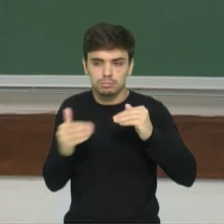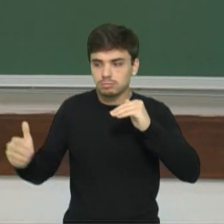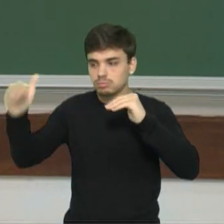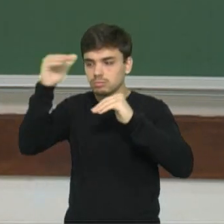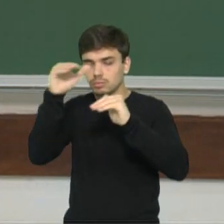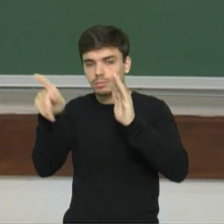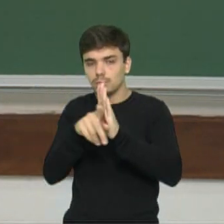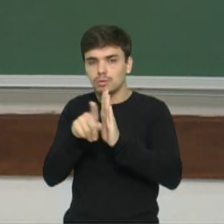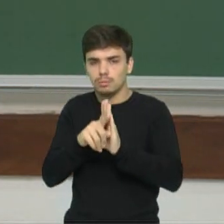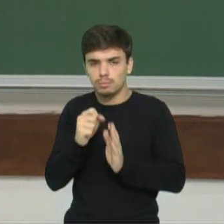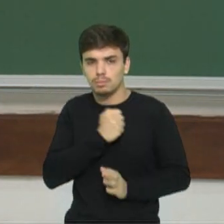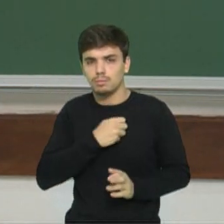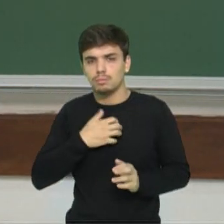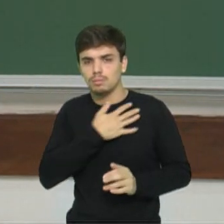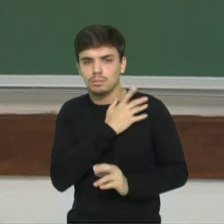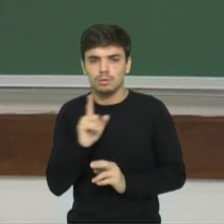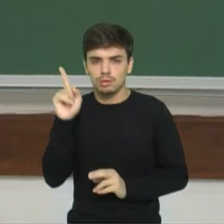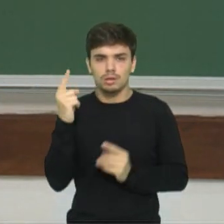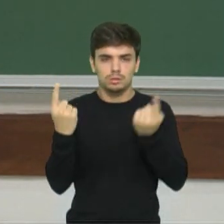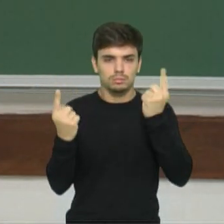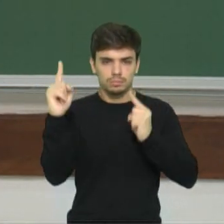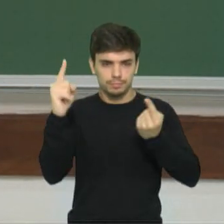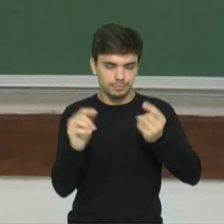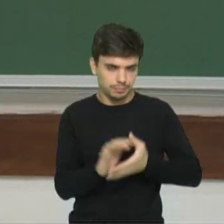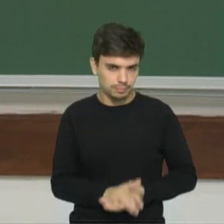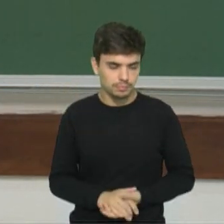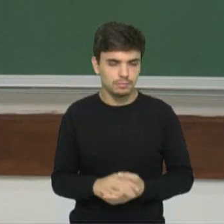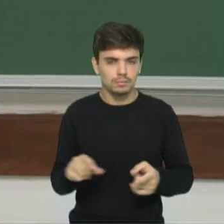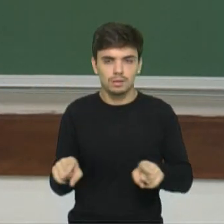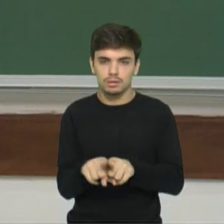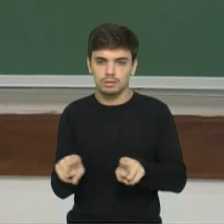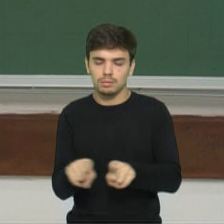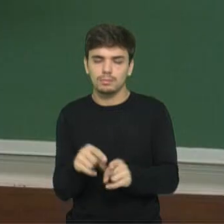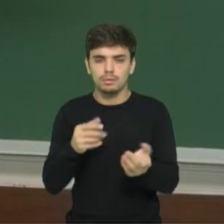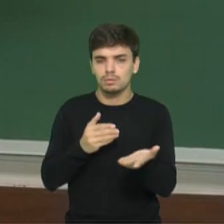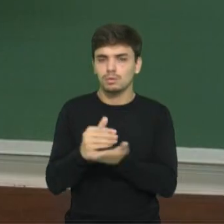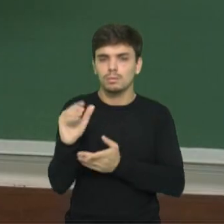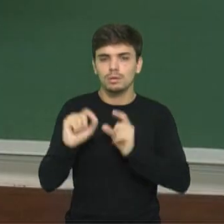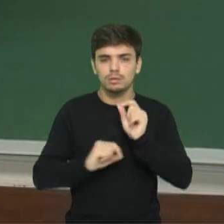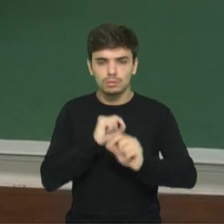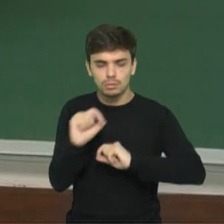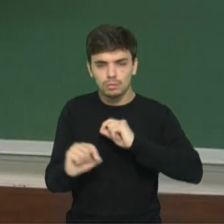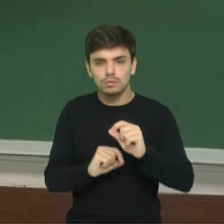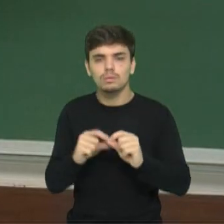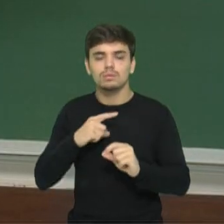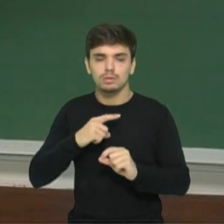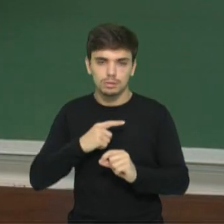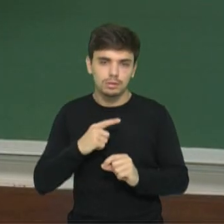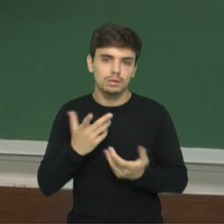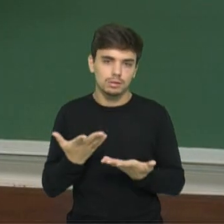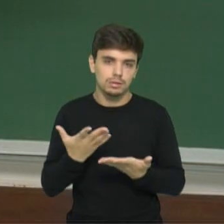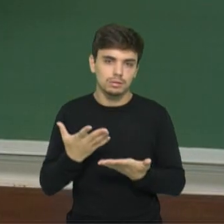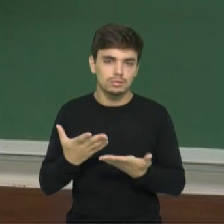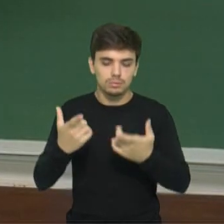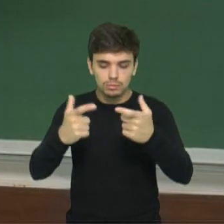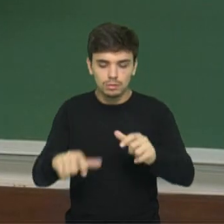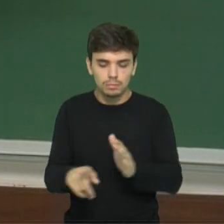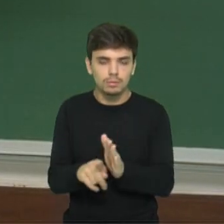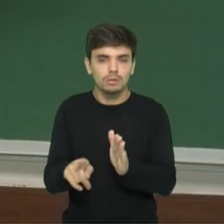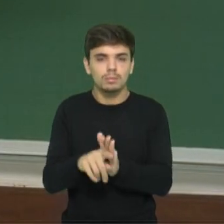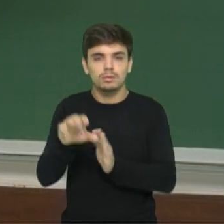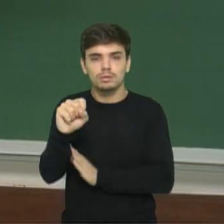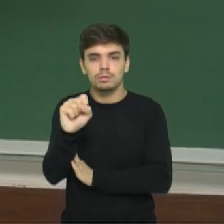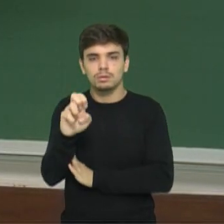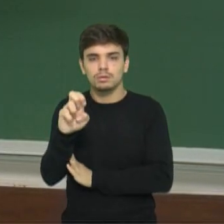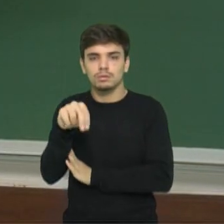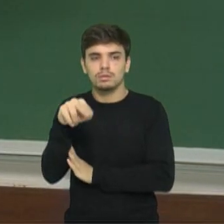das Forças Armadas no Chile, né? E também passa a ocupar um cargo de senador vitalício, né?